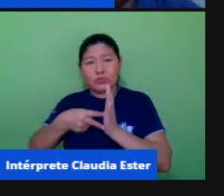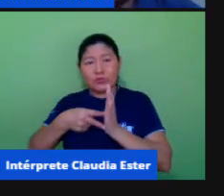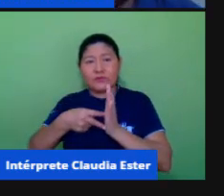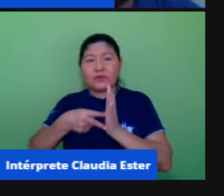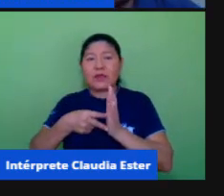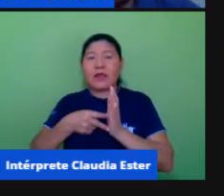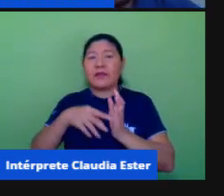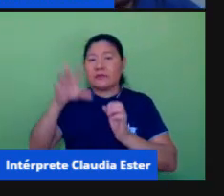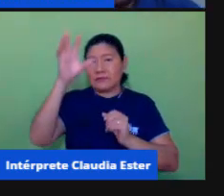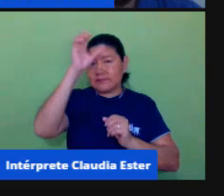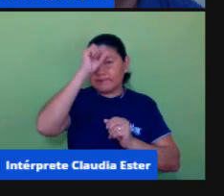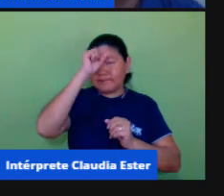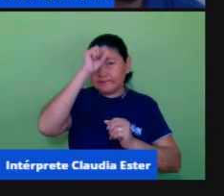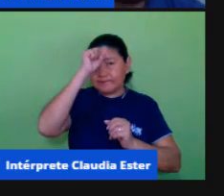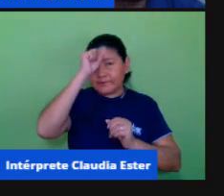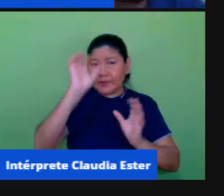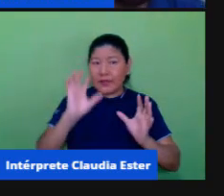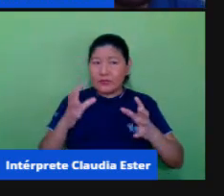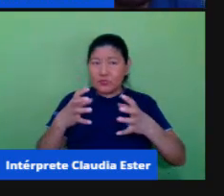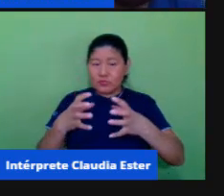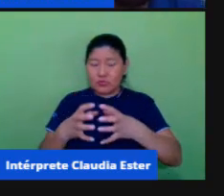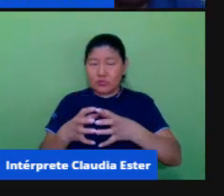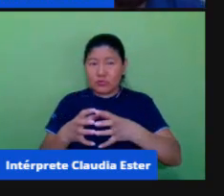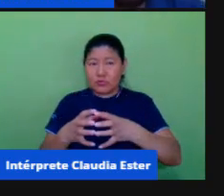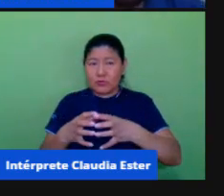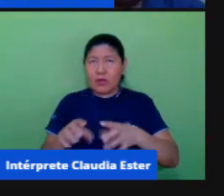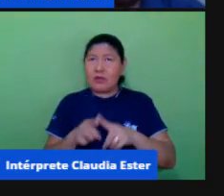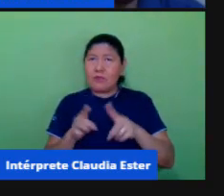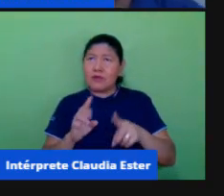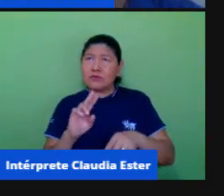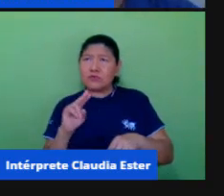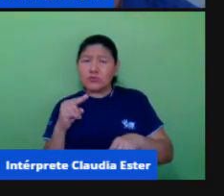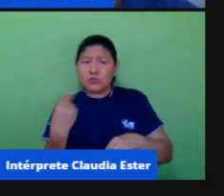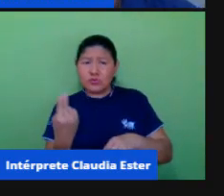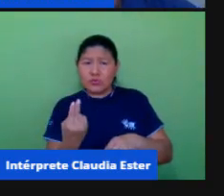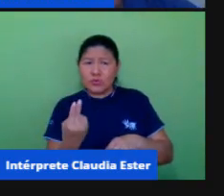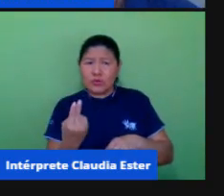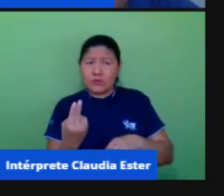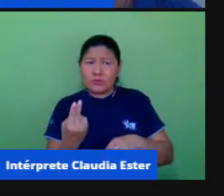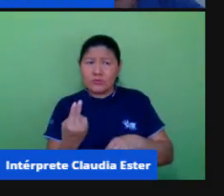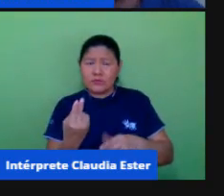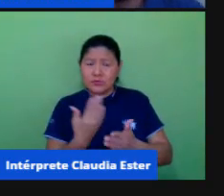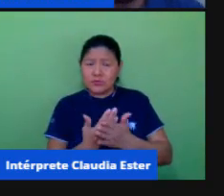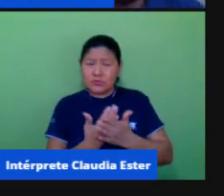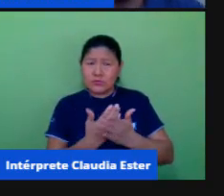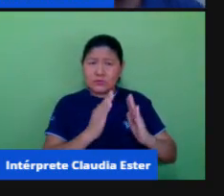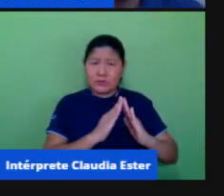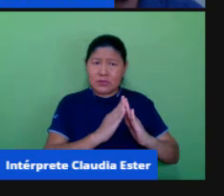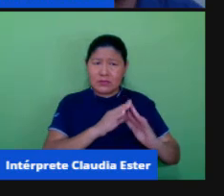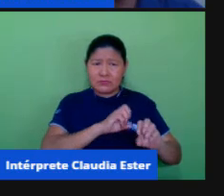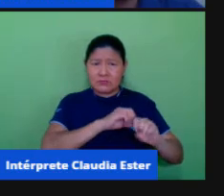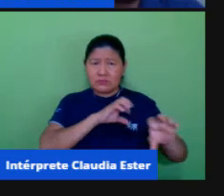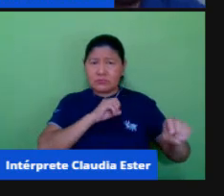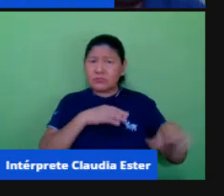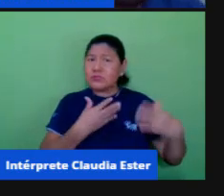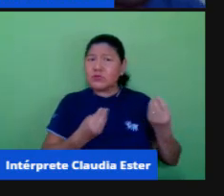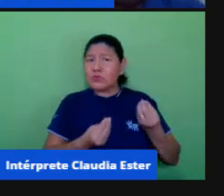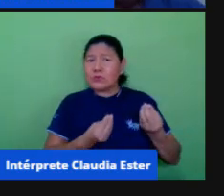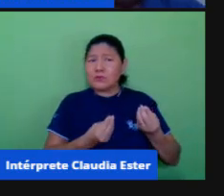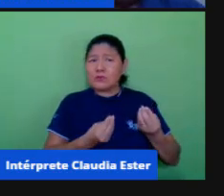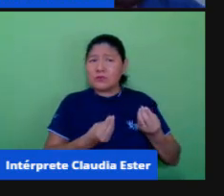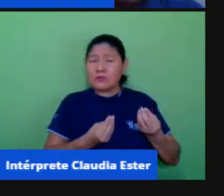a aprendizagem em grupo. Ah, mas nós estamos em ensino remoto. Pode ser em grupo? Os alunos que tiverem oportunidade podem se reunir